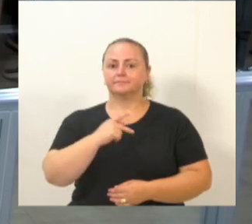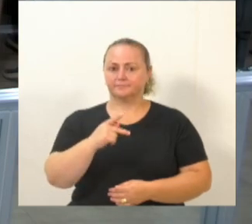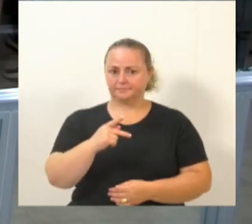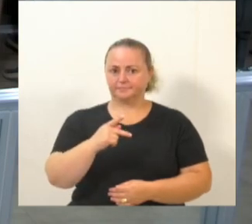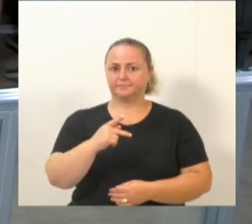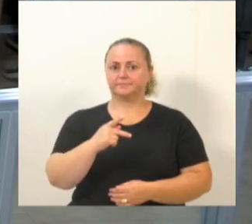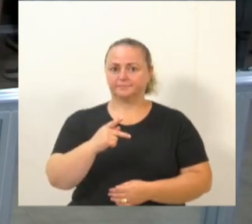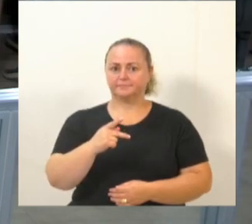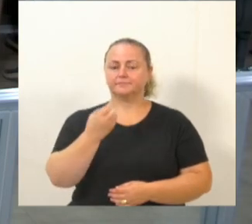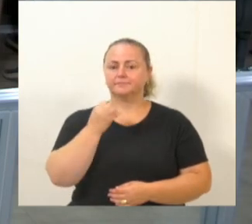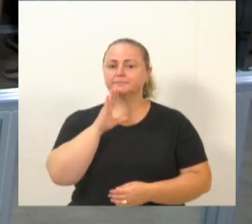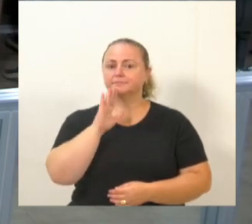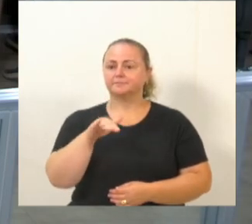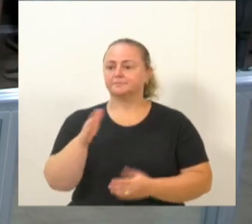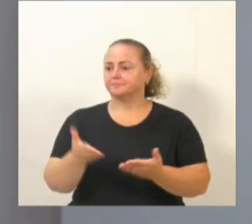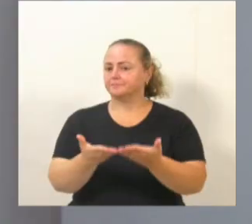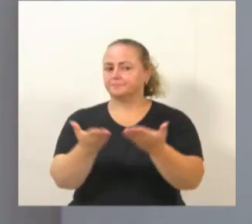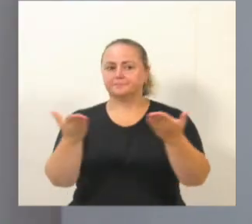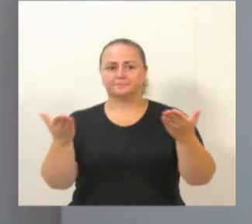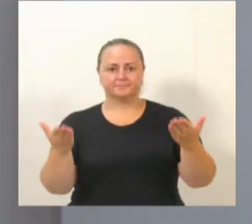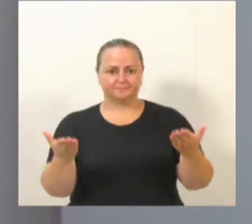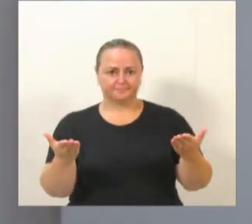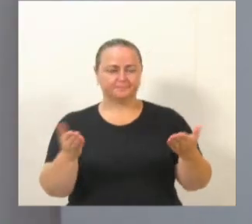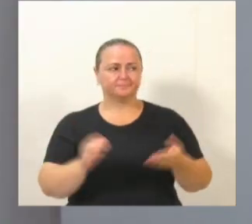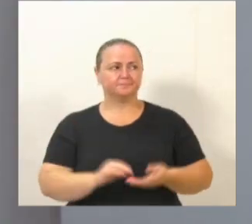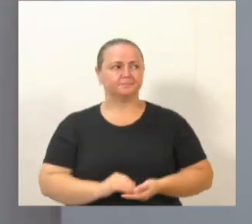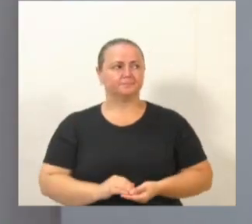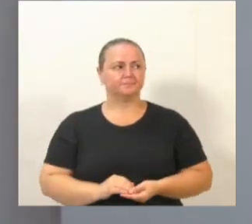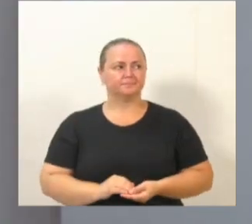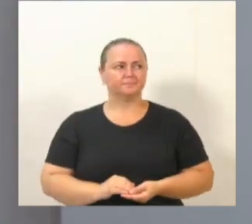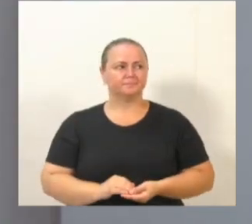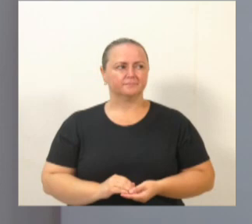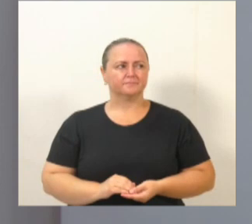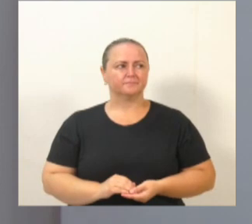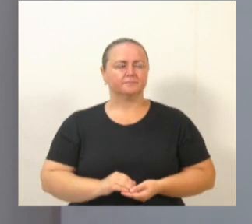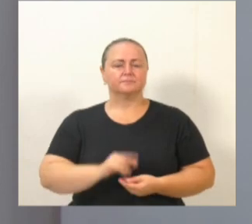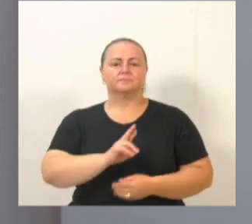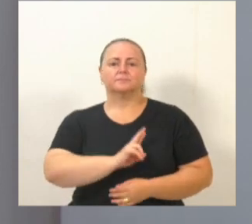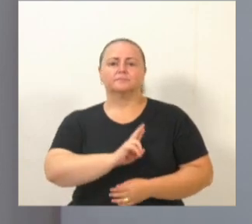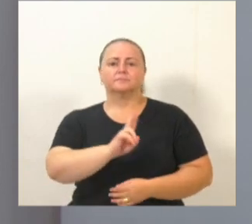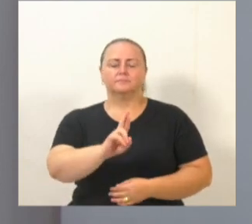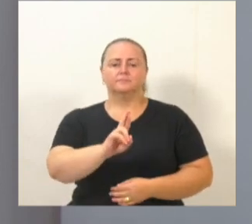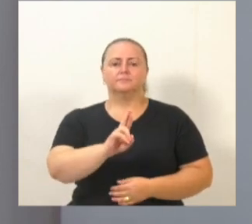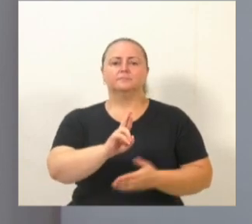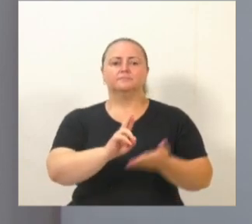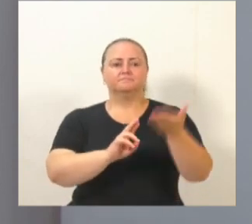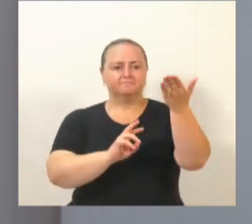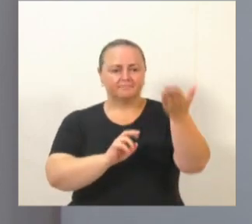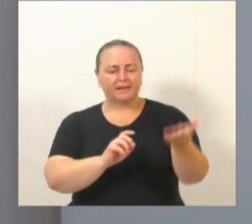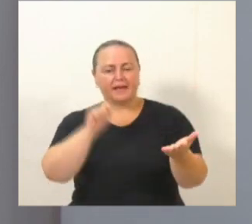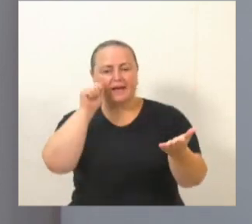Boa tarde, senhoras e senhores vereadores. Em nome do senhor presidente Almi Vieira, eu cumprimento a todos.